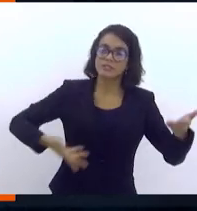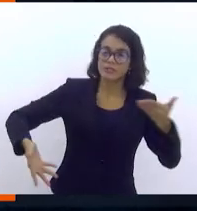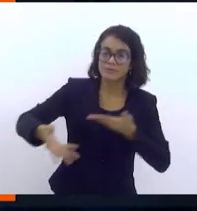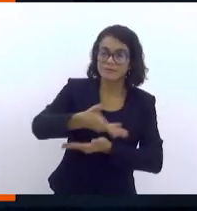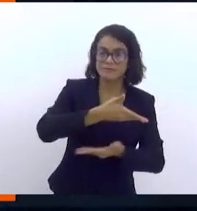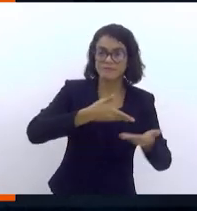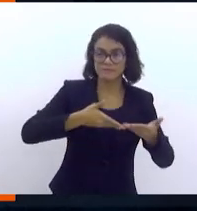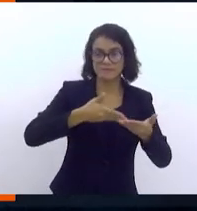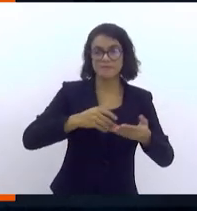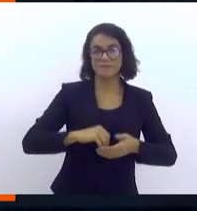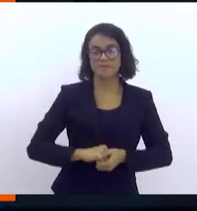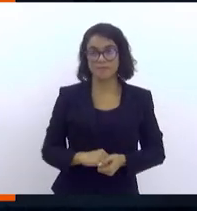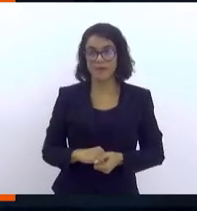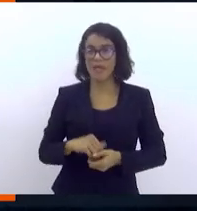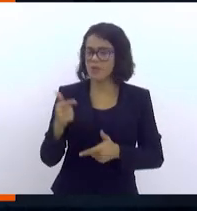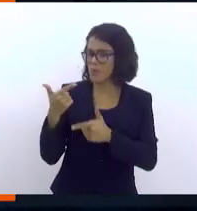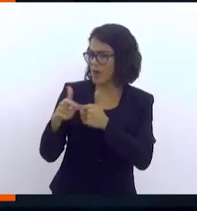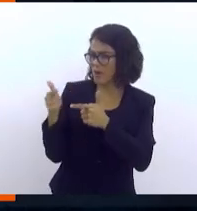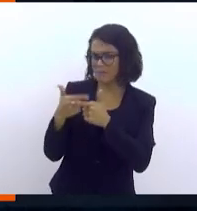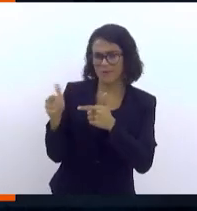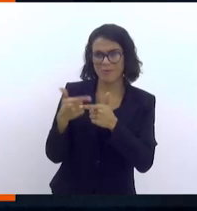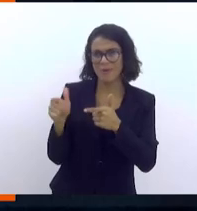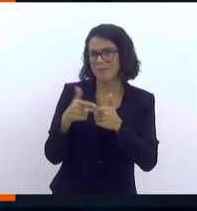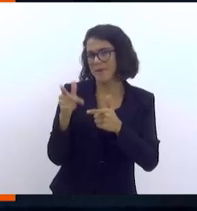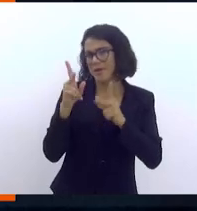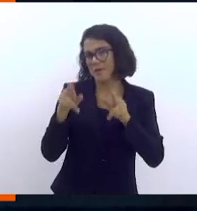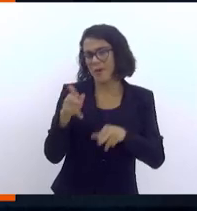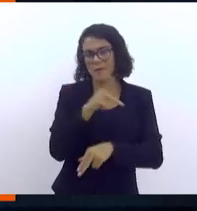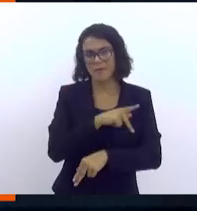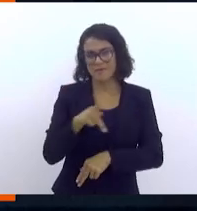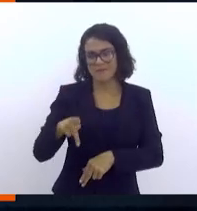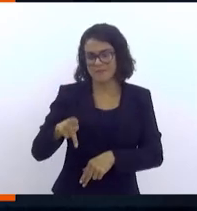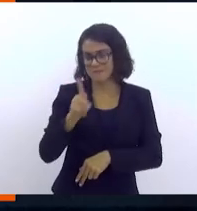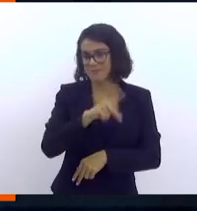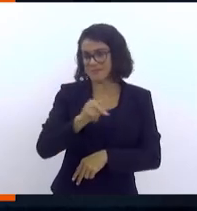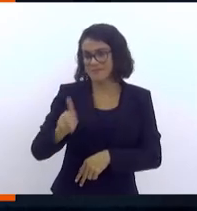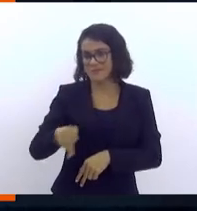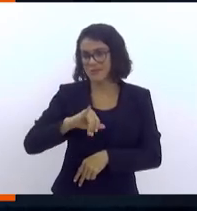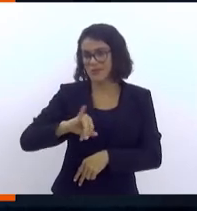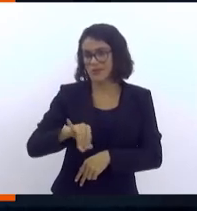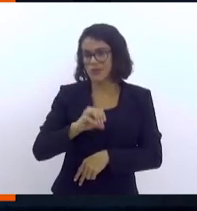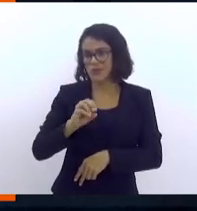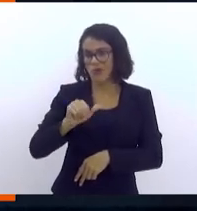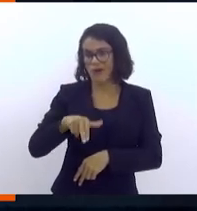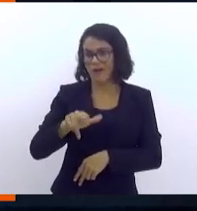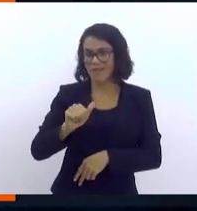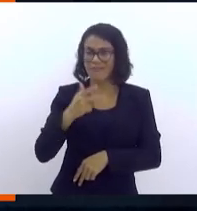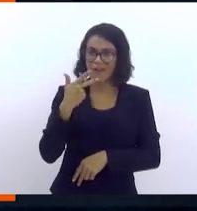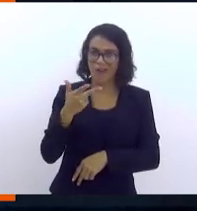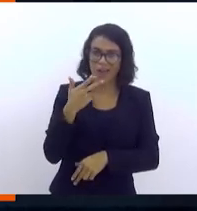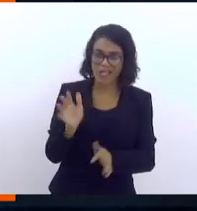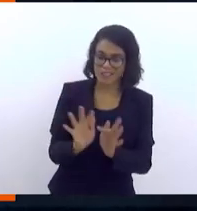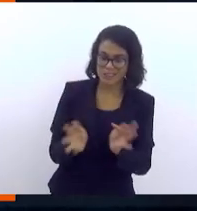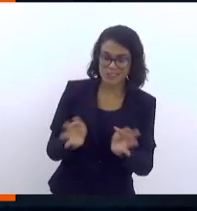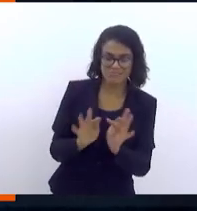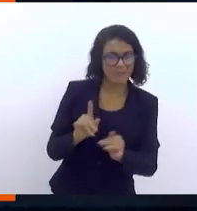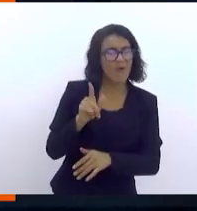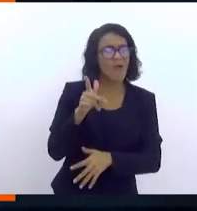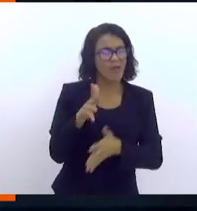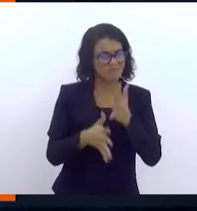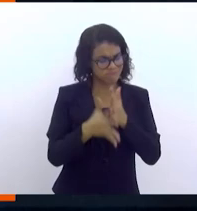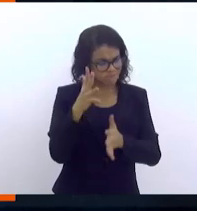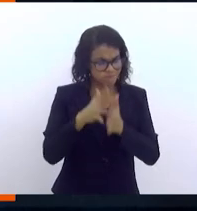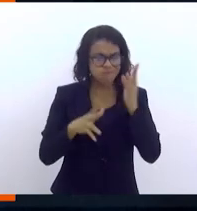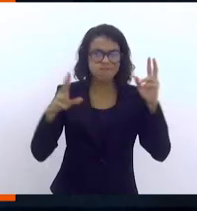esse problema não é um problema como a professora Joana já informou que tem uma solução simples ele é um problema muito complexo